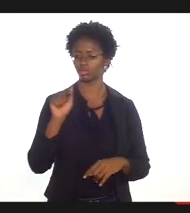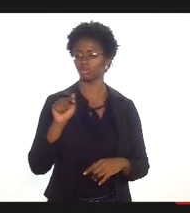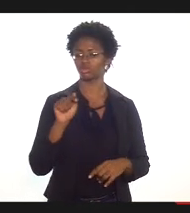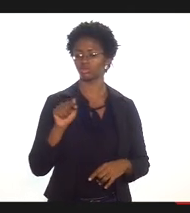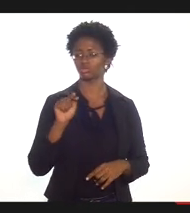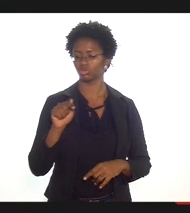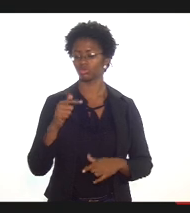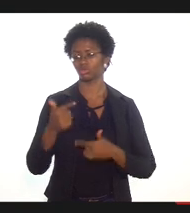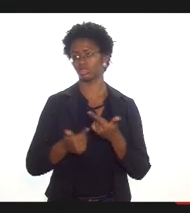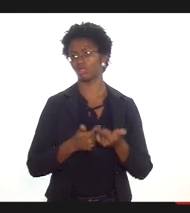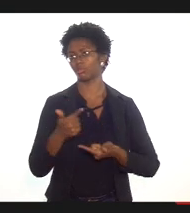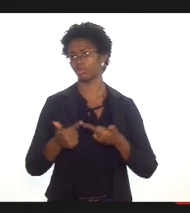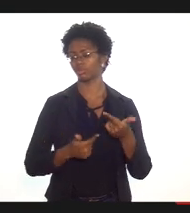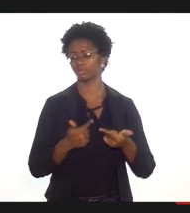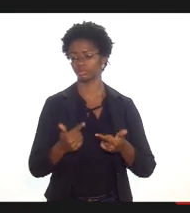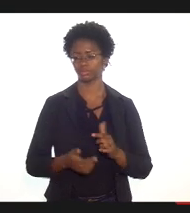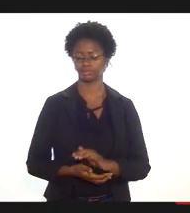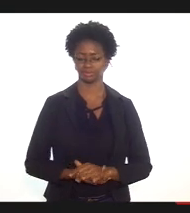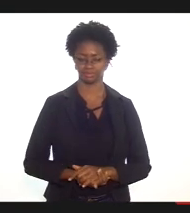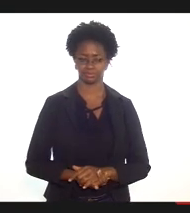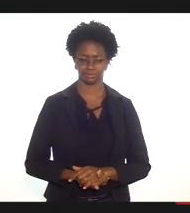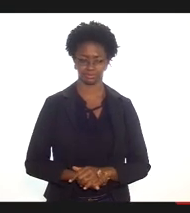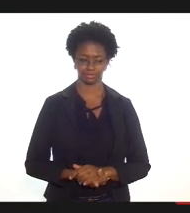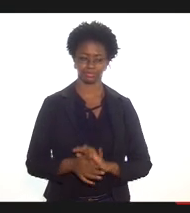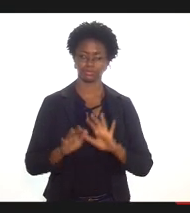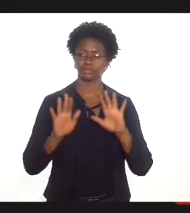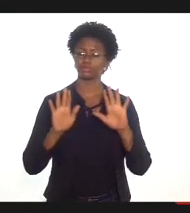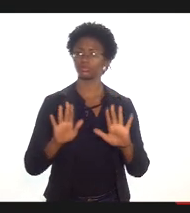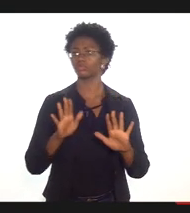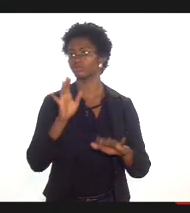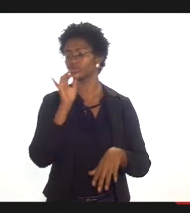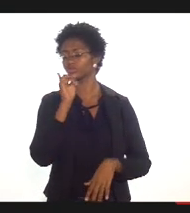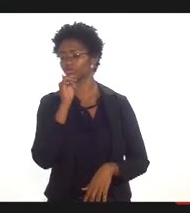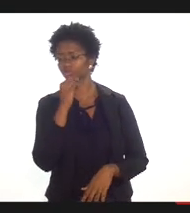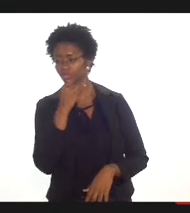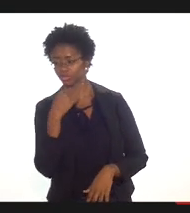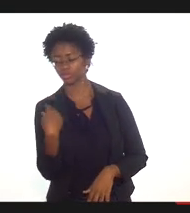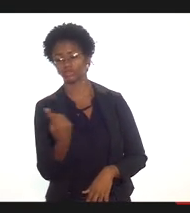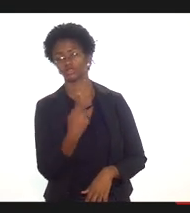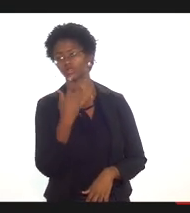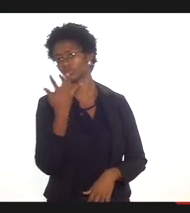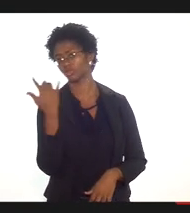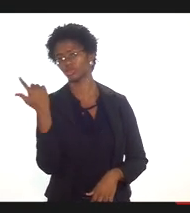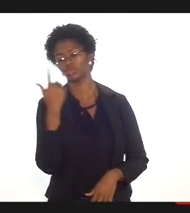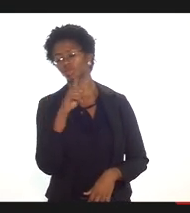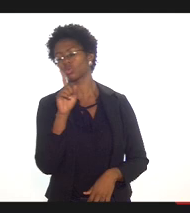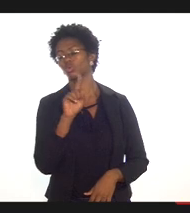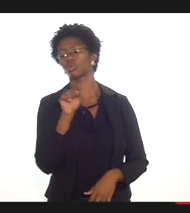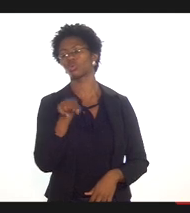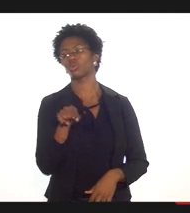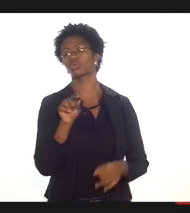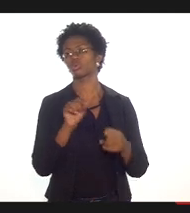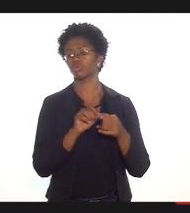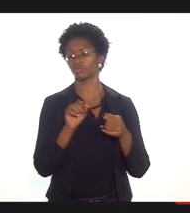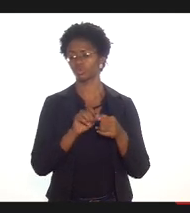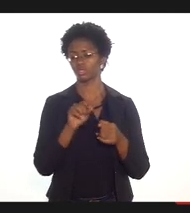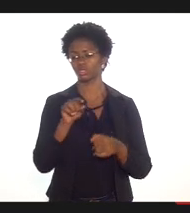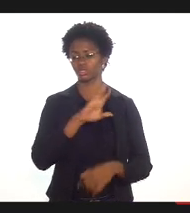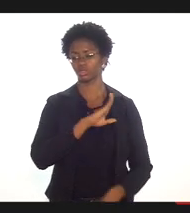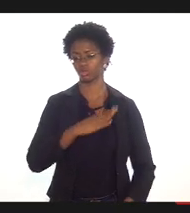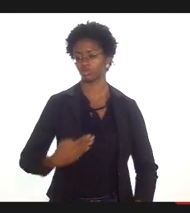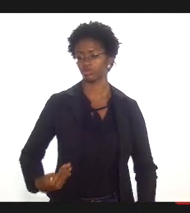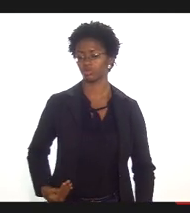do seu trabalho. Mas, infelizmente, a gente não consegue fazer com que esse